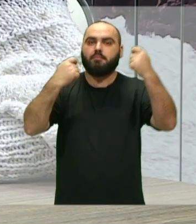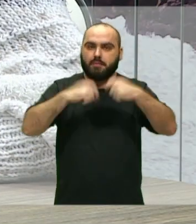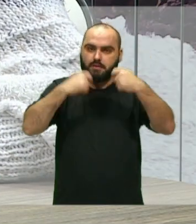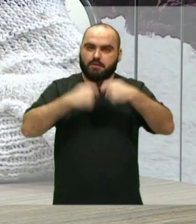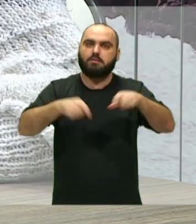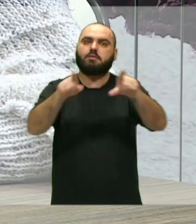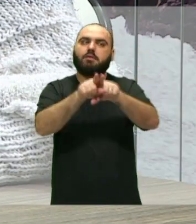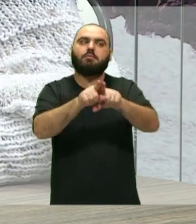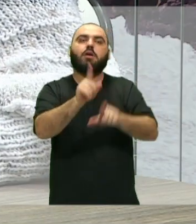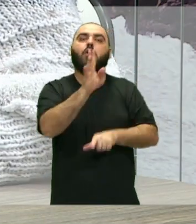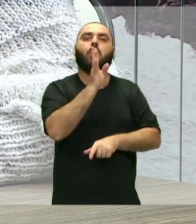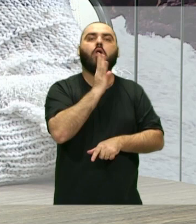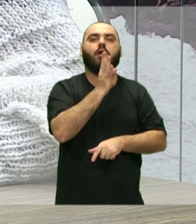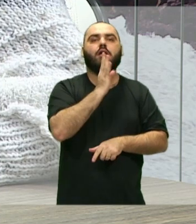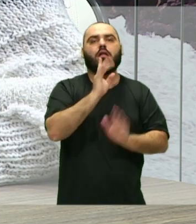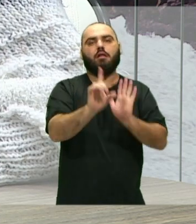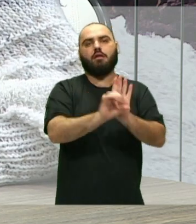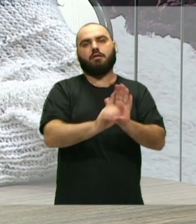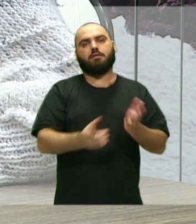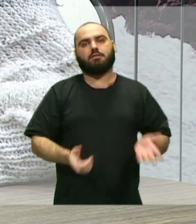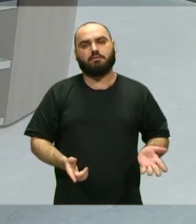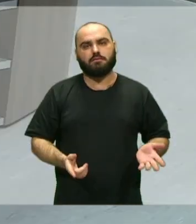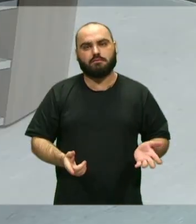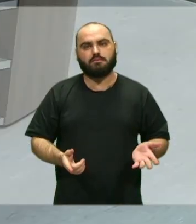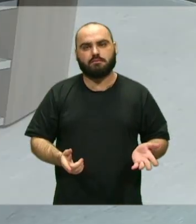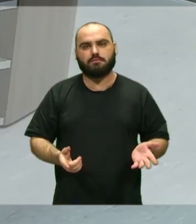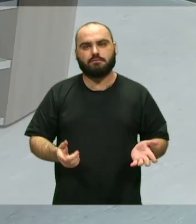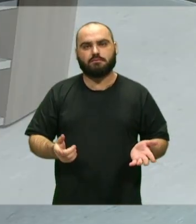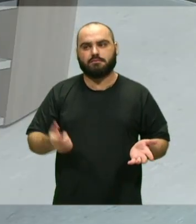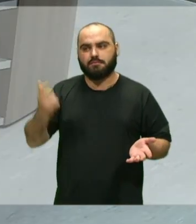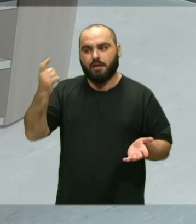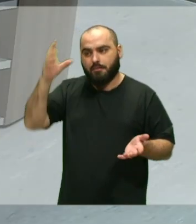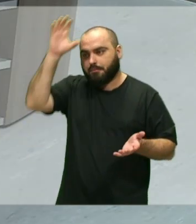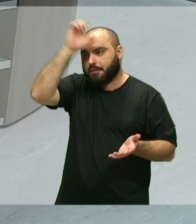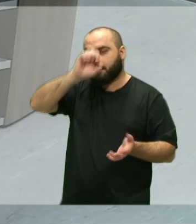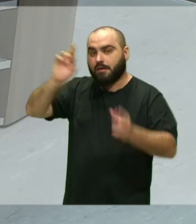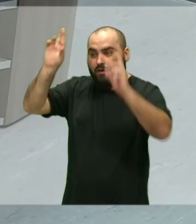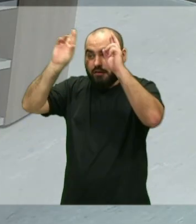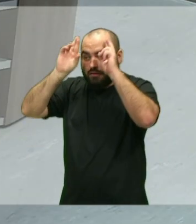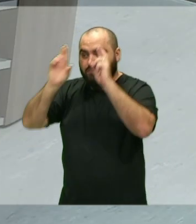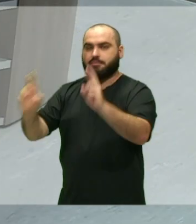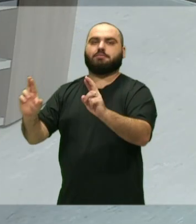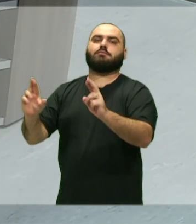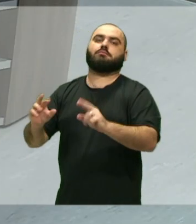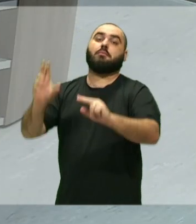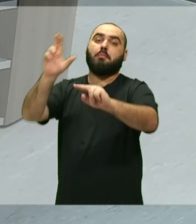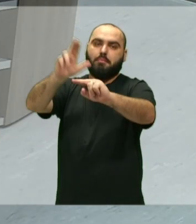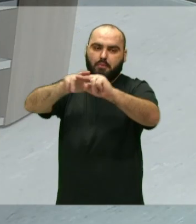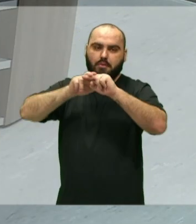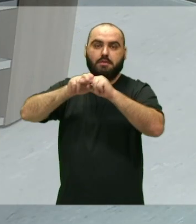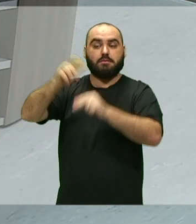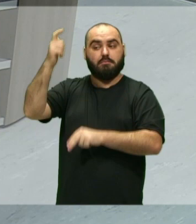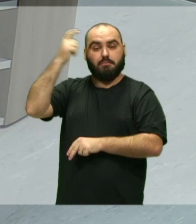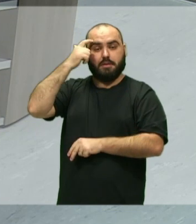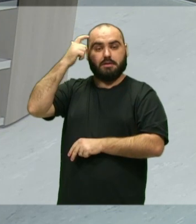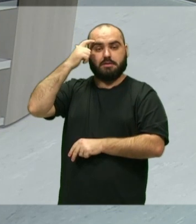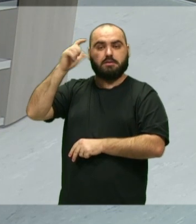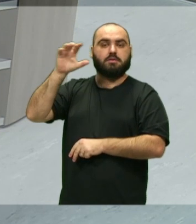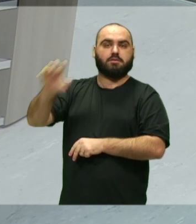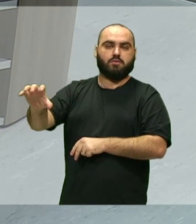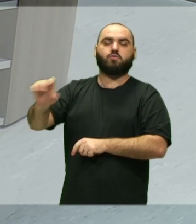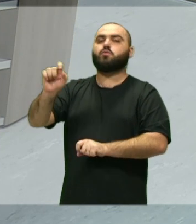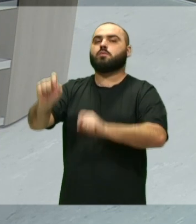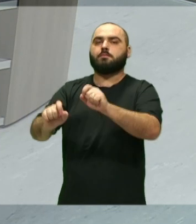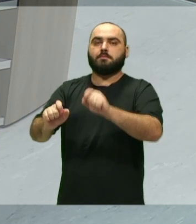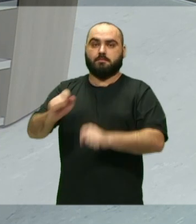também conhecer para aprender a respeitar o espaço do outro. E foi para isso, também pensando nisso, que o nosso